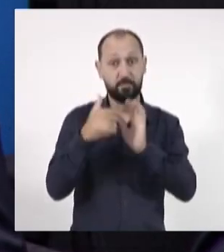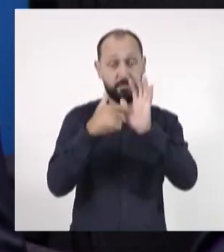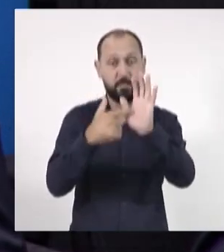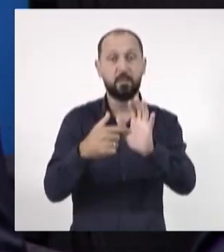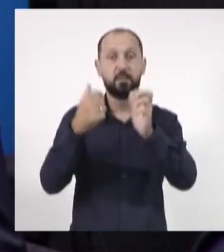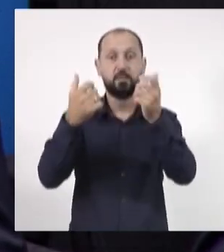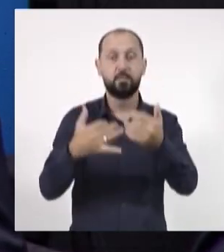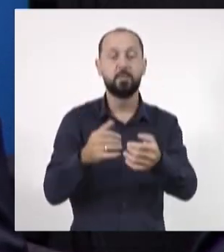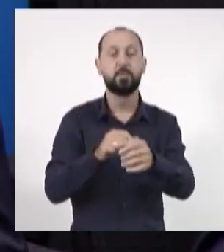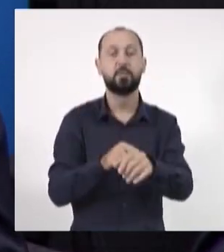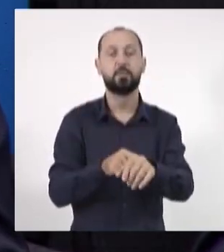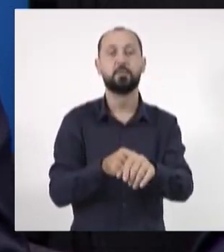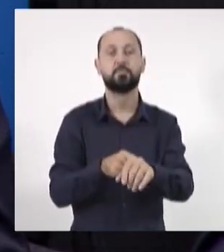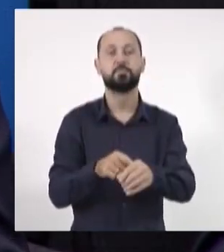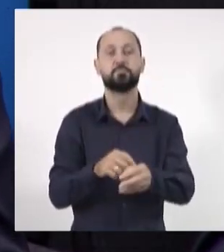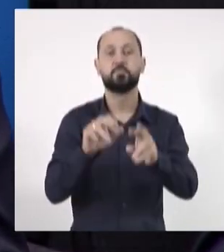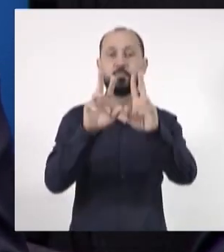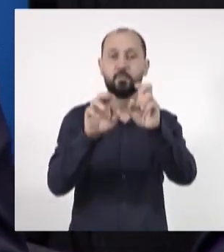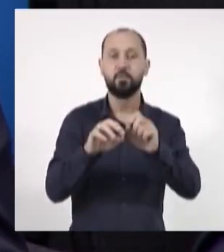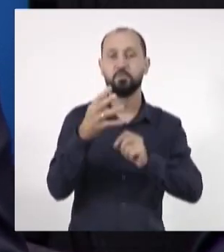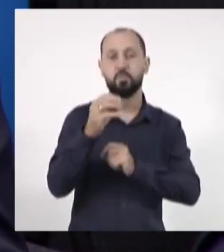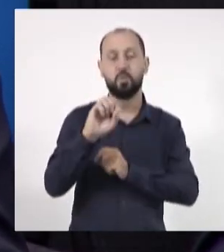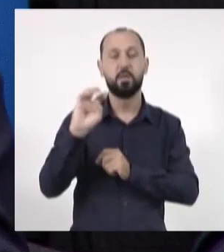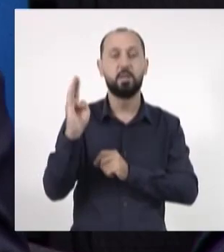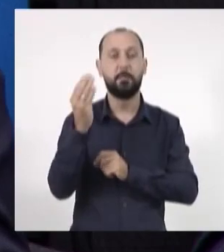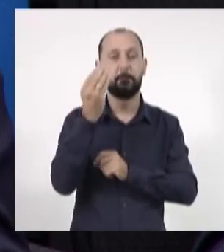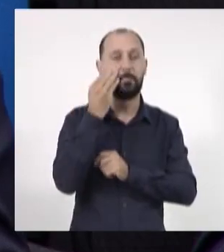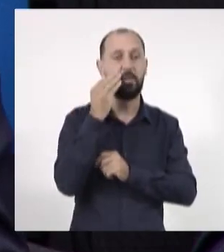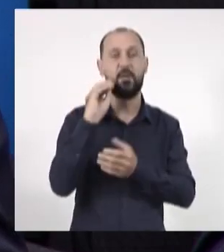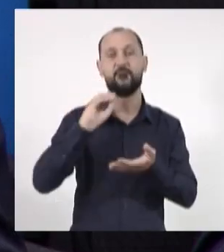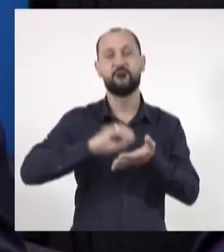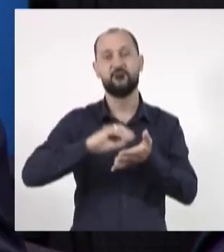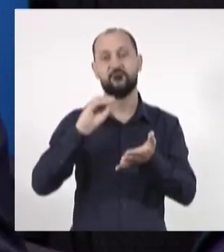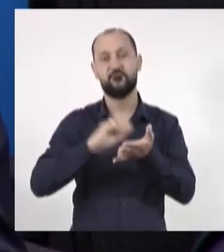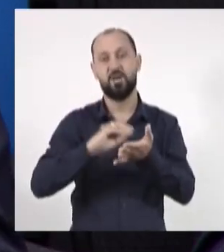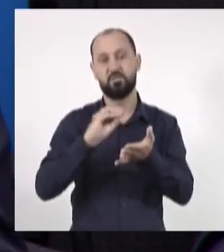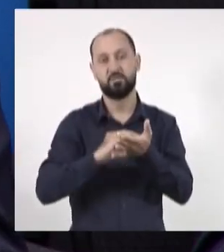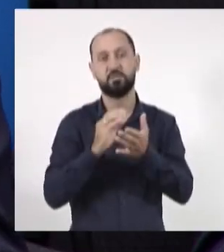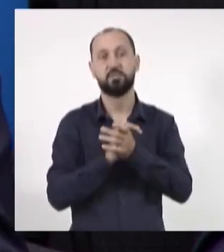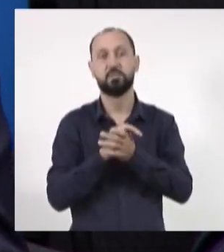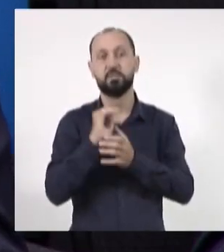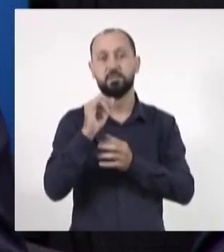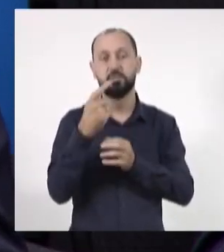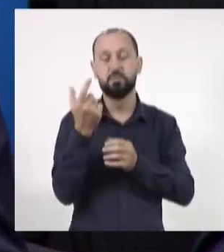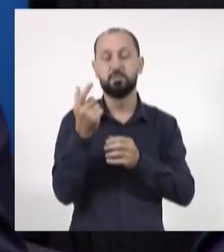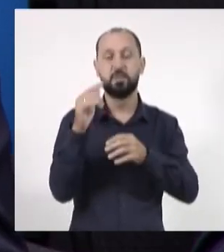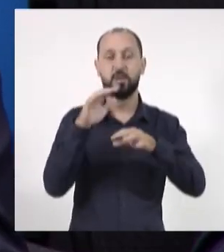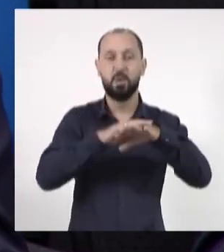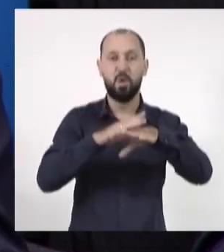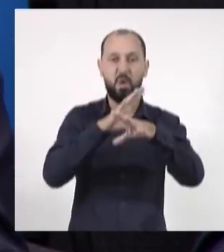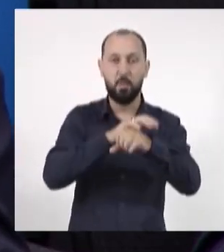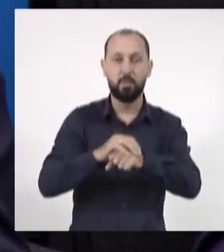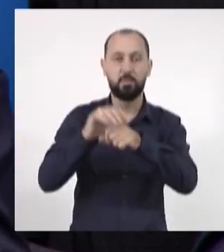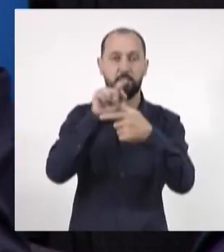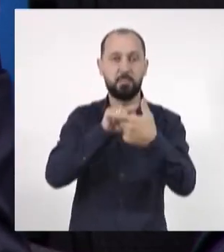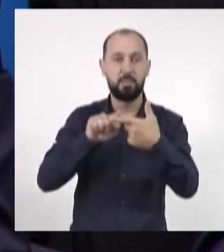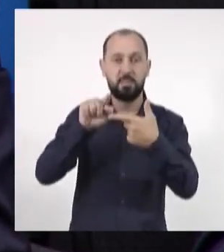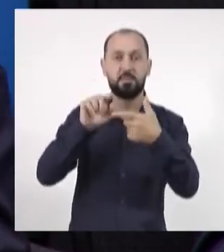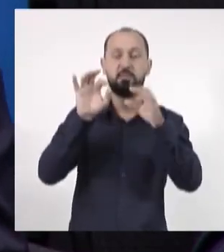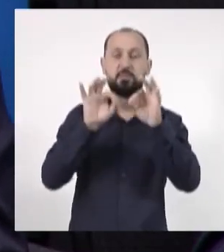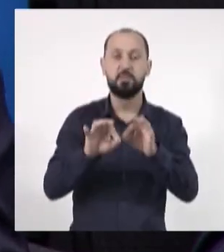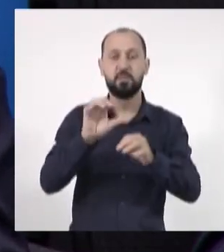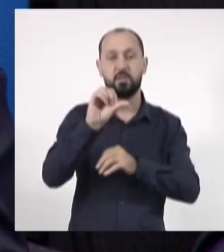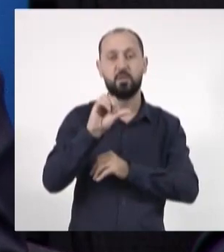próprio Bernardo Api, a questão dos 40 bilhões, eles são insuficientes. Então, portanto, se não tem uma equação que esses 40 bilhões tem que